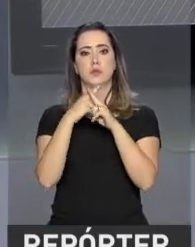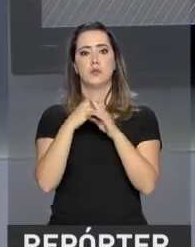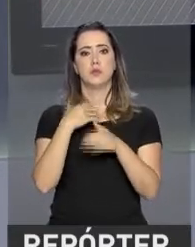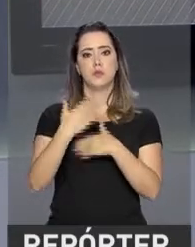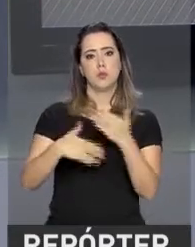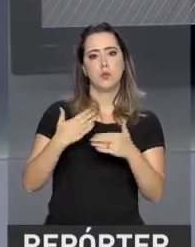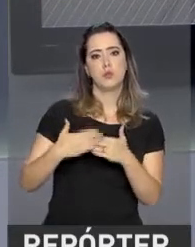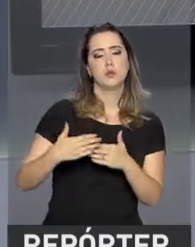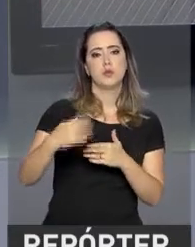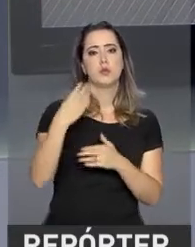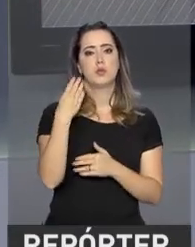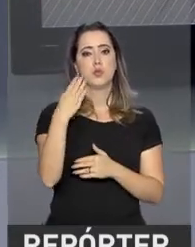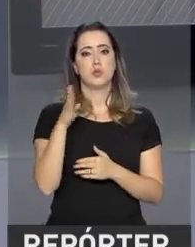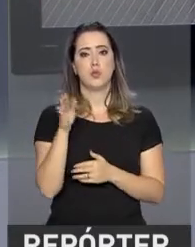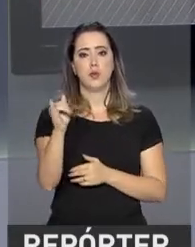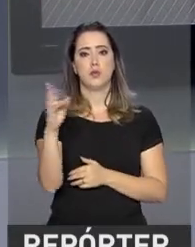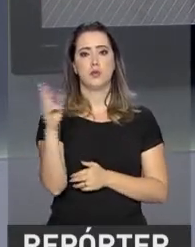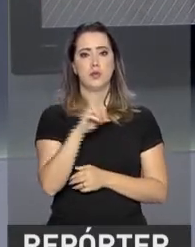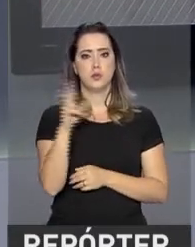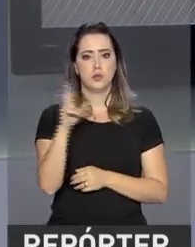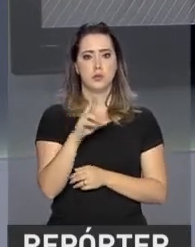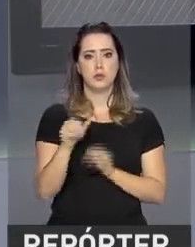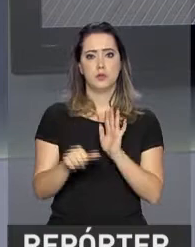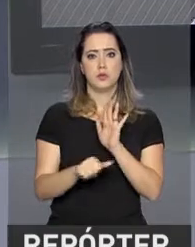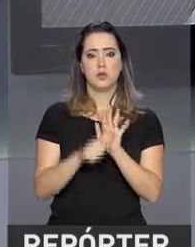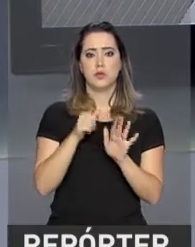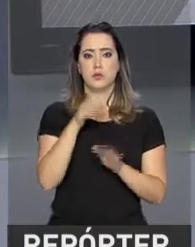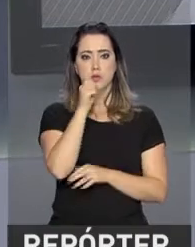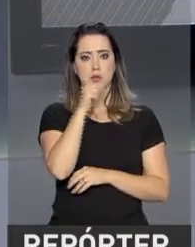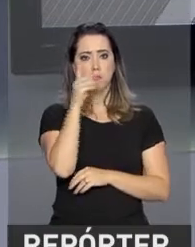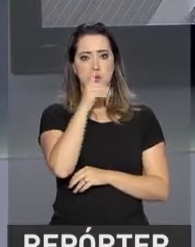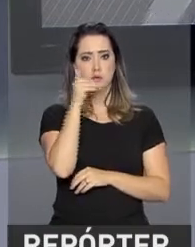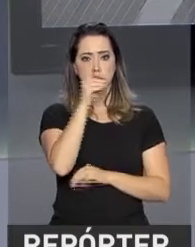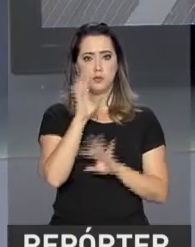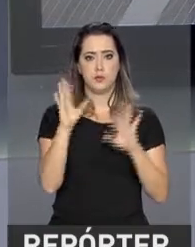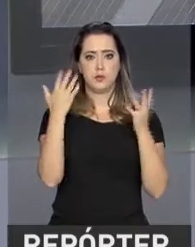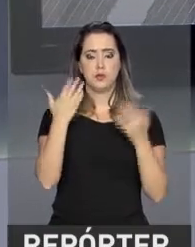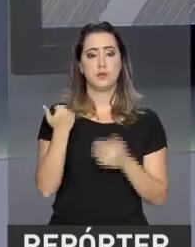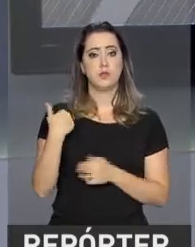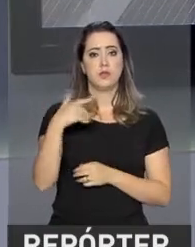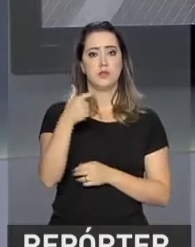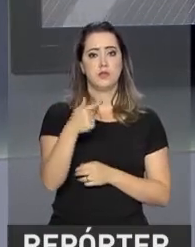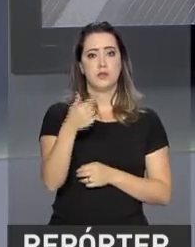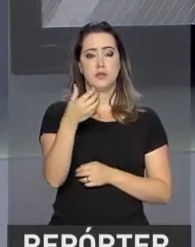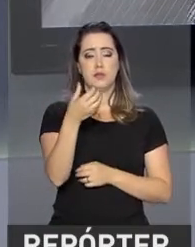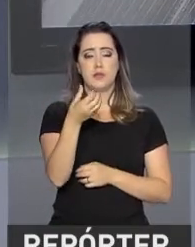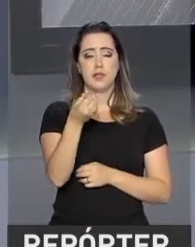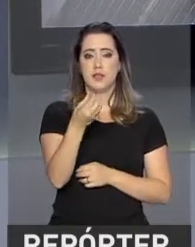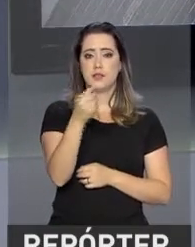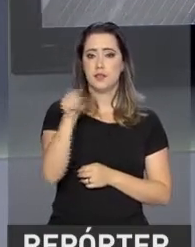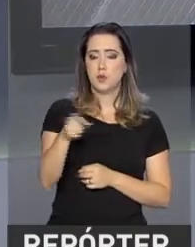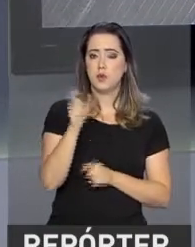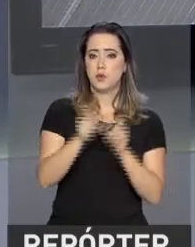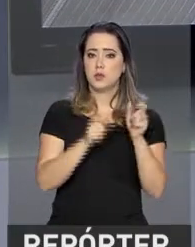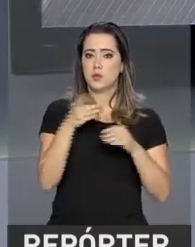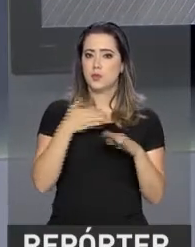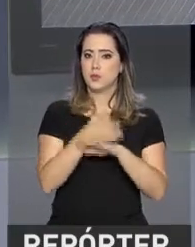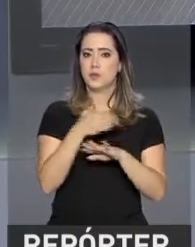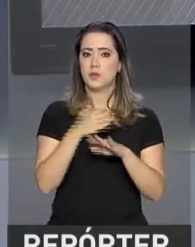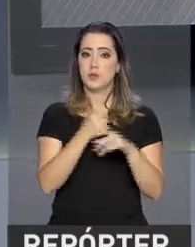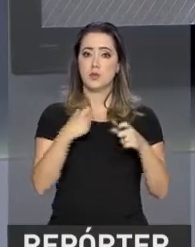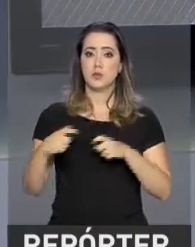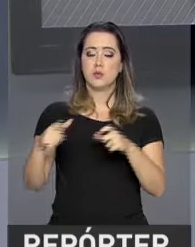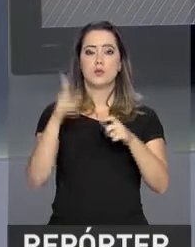mais de 4 bilhões de reais no primeiro final de semana do evento mais de 60 mil pessoas passaram pelos estandes